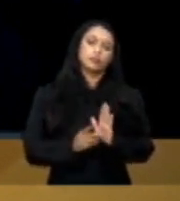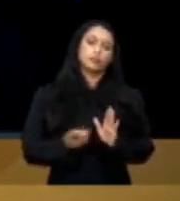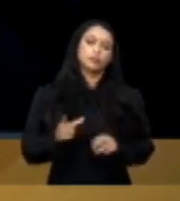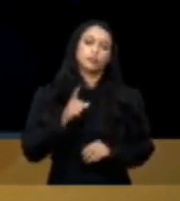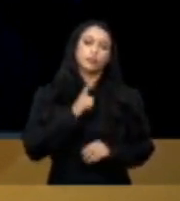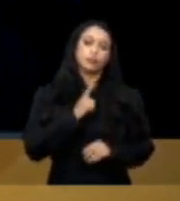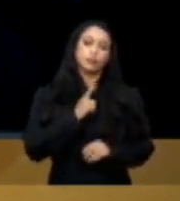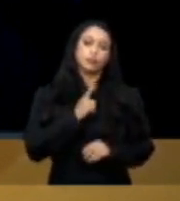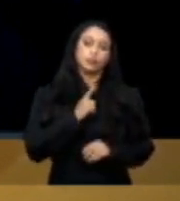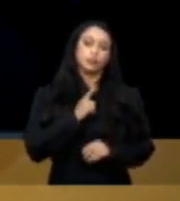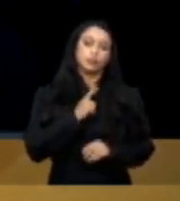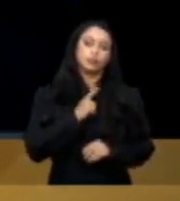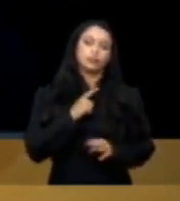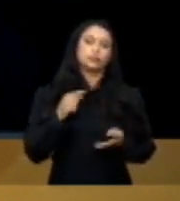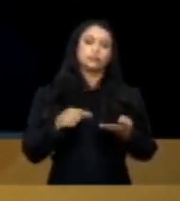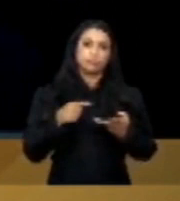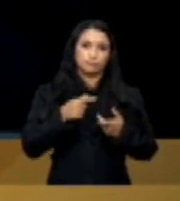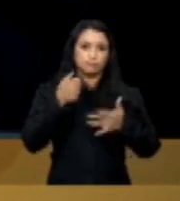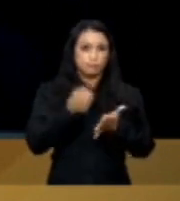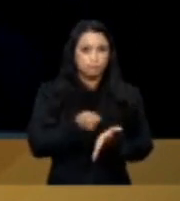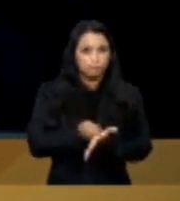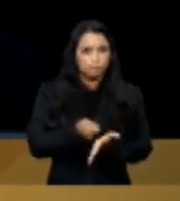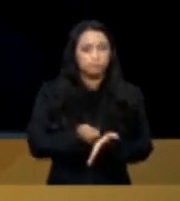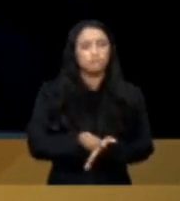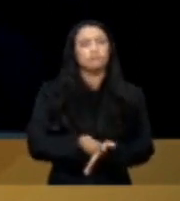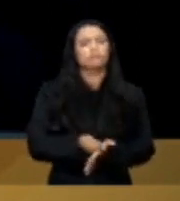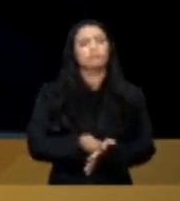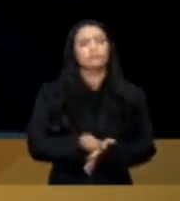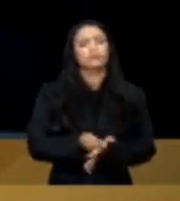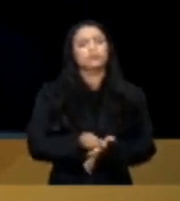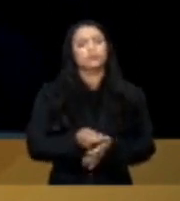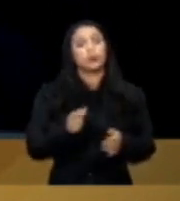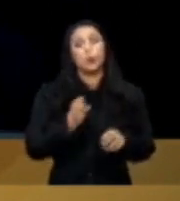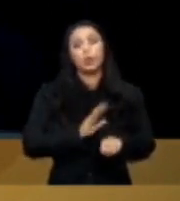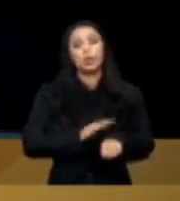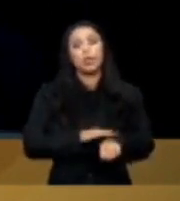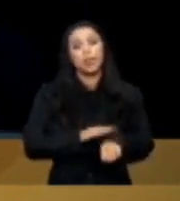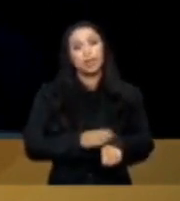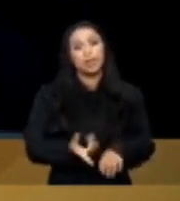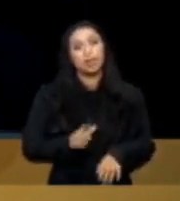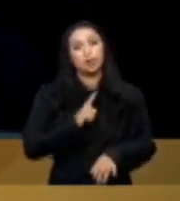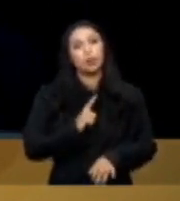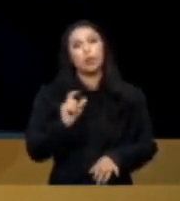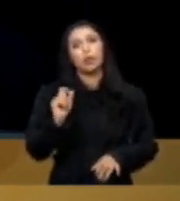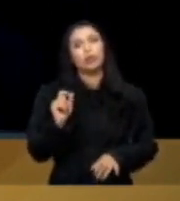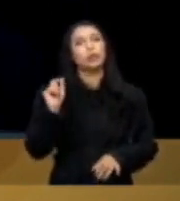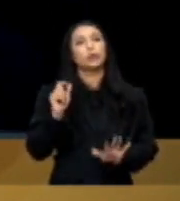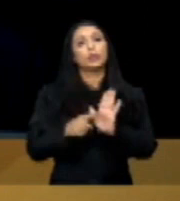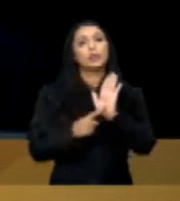52.795 de 63, as quais versam a obrigatoriedade do destino de tempo e programas culturais,